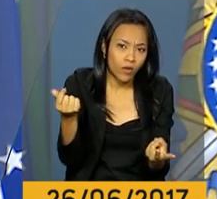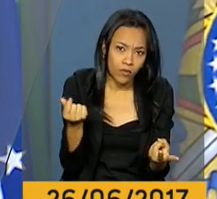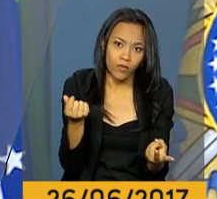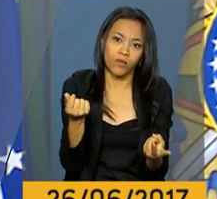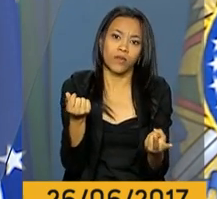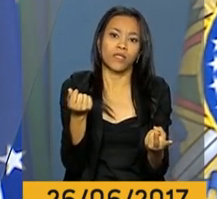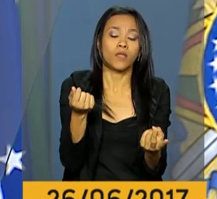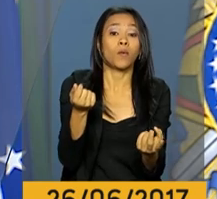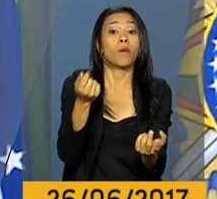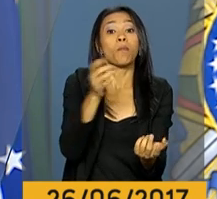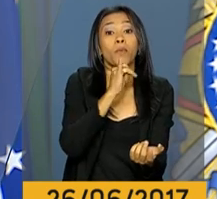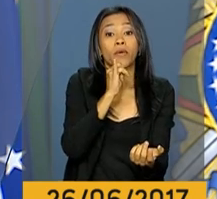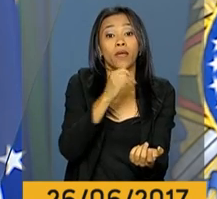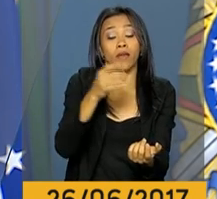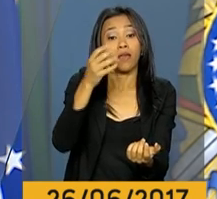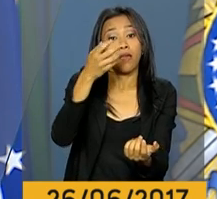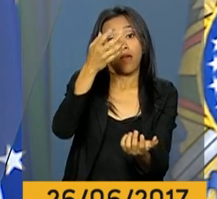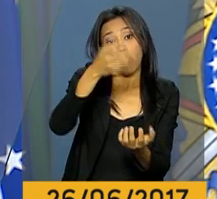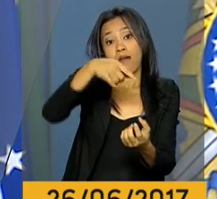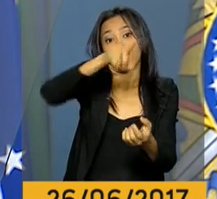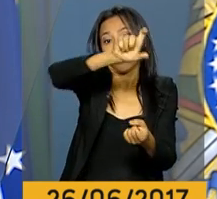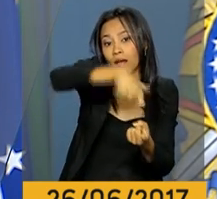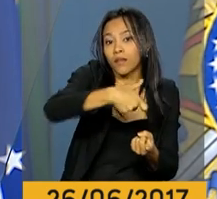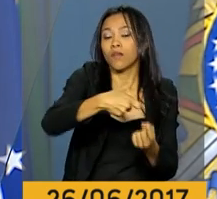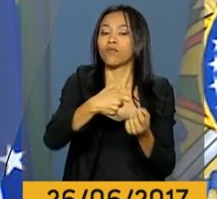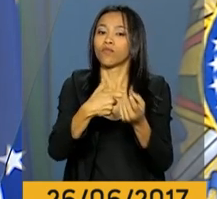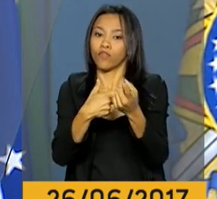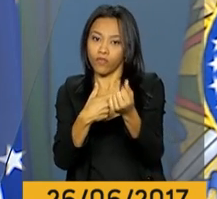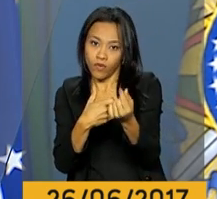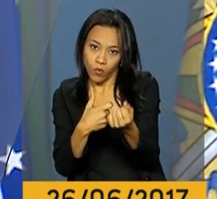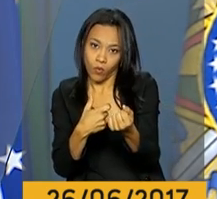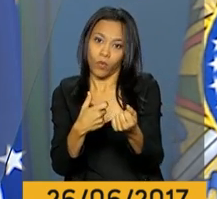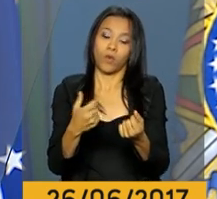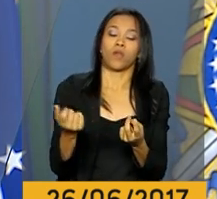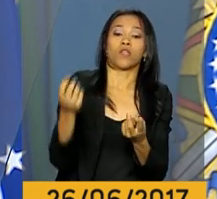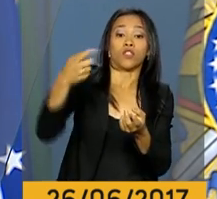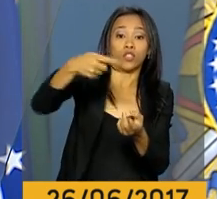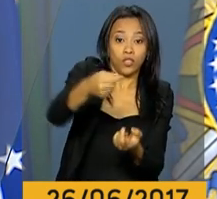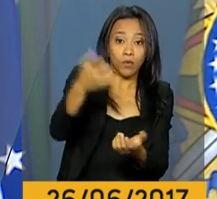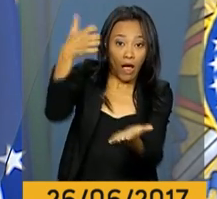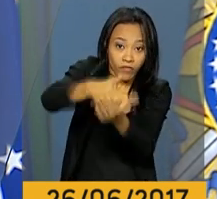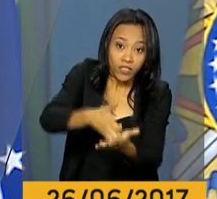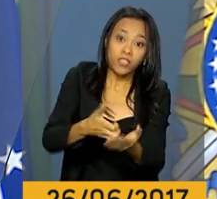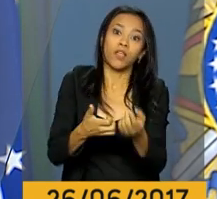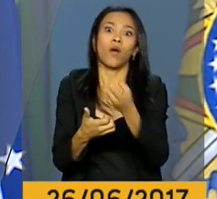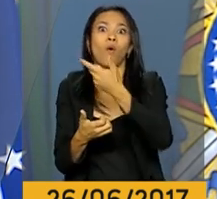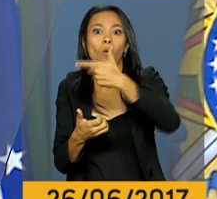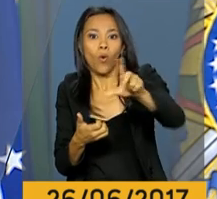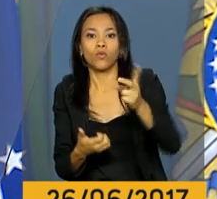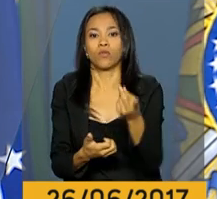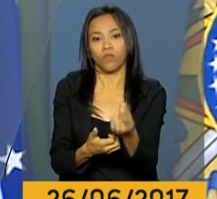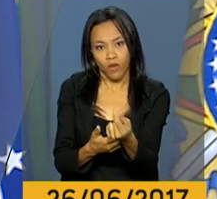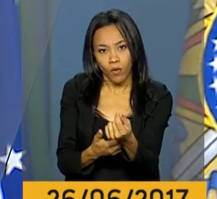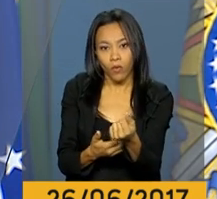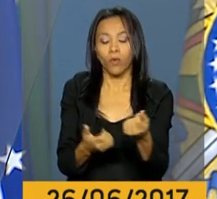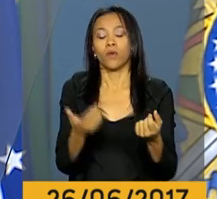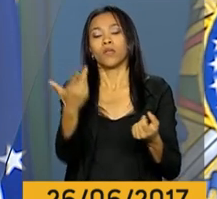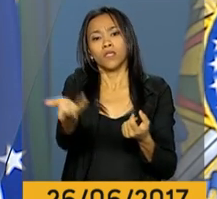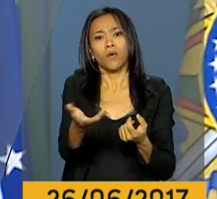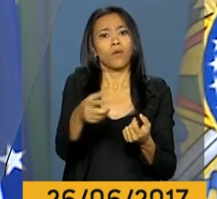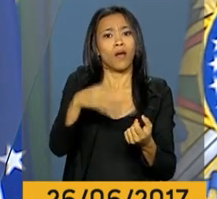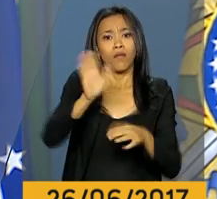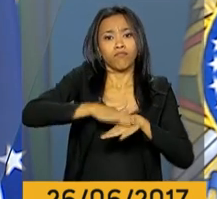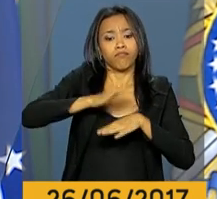cada forma de pagamento terá um custo e poderá ter um preço diferenciado para o consumidor escolher veja que a escolha